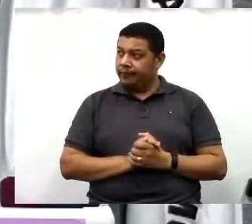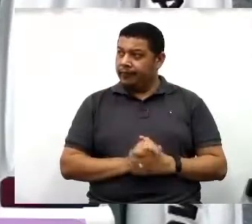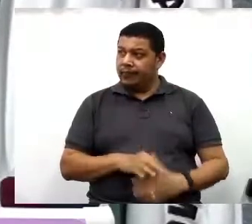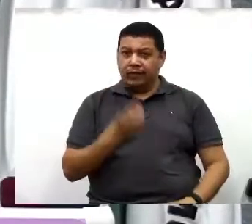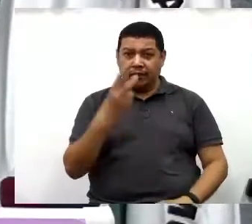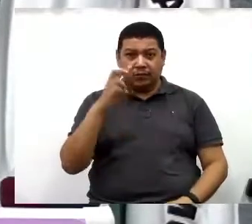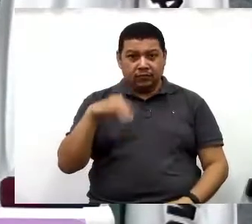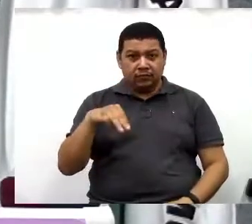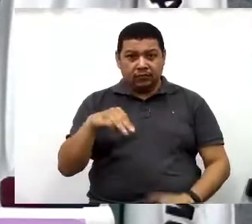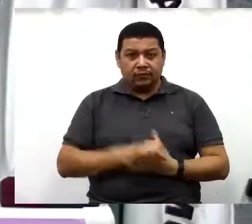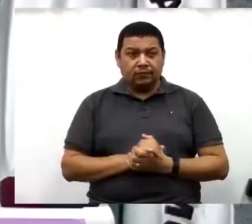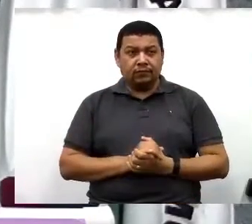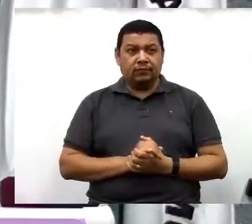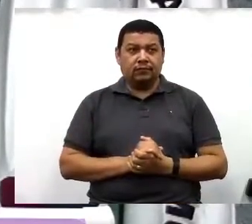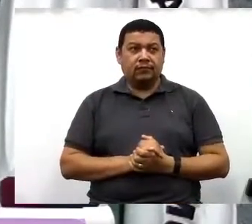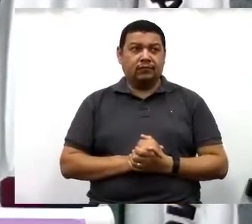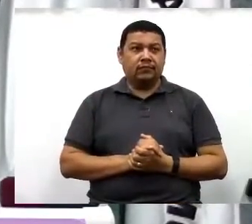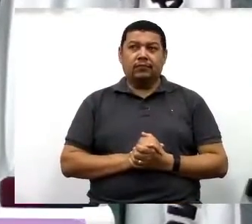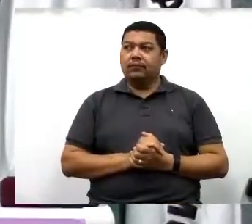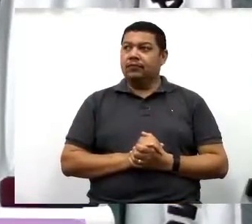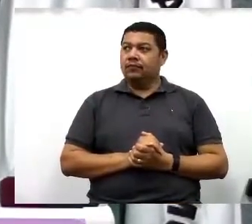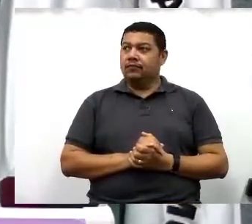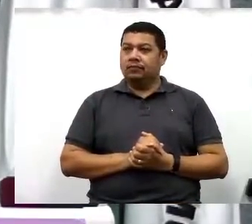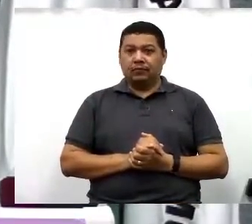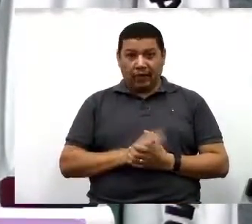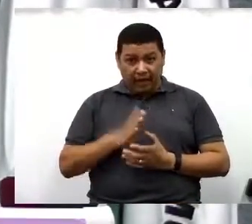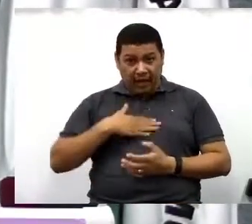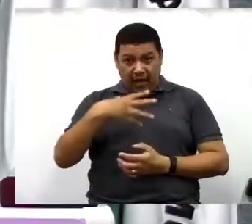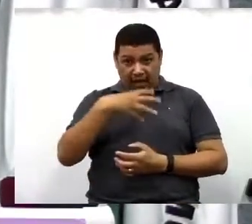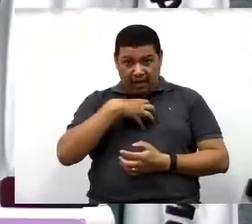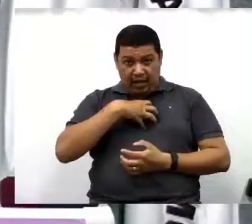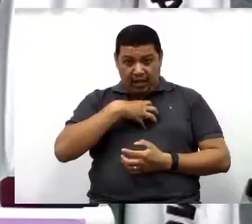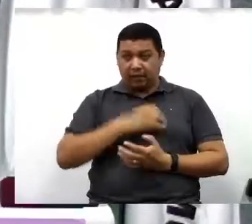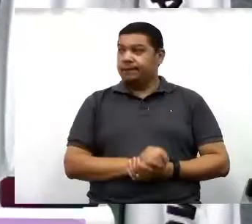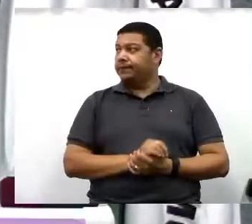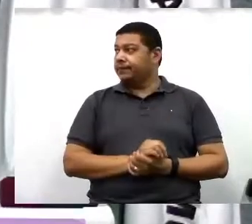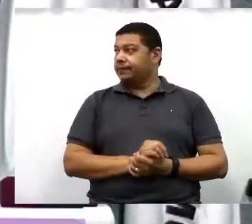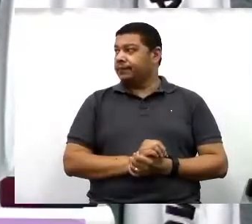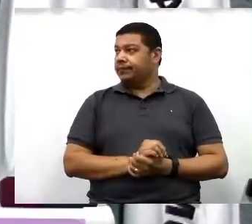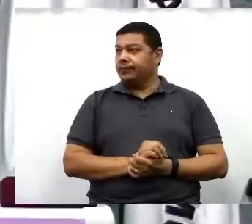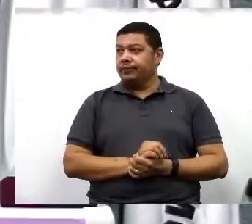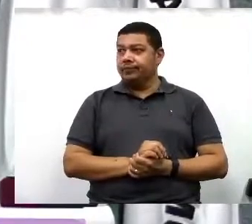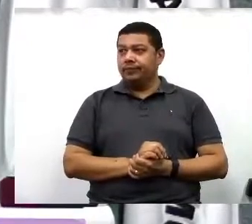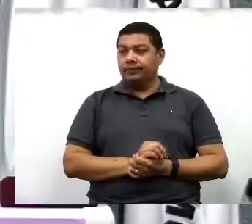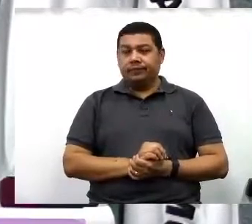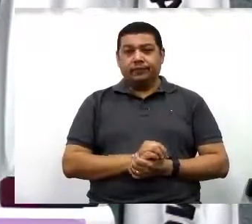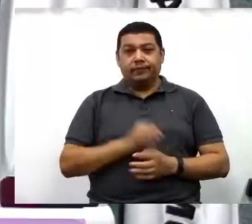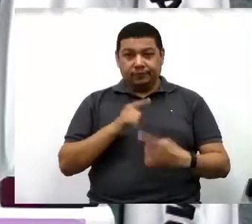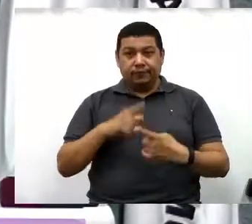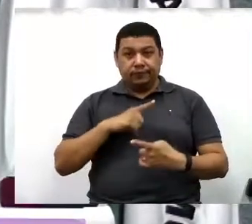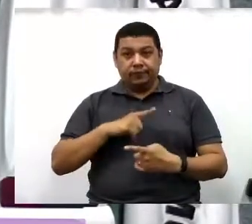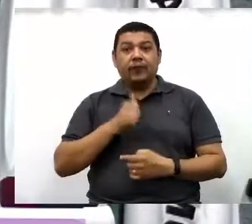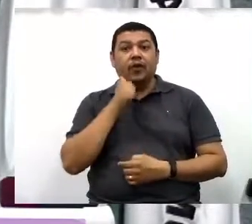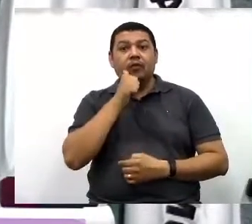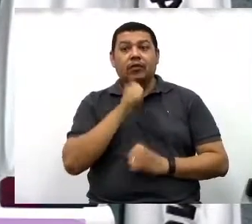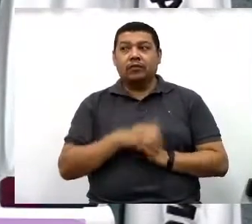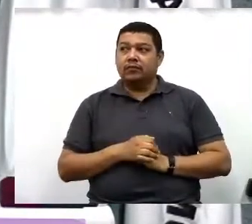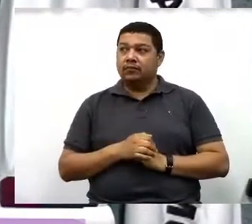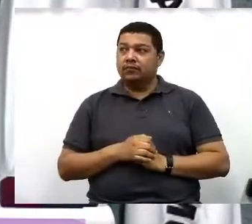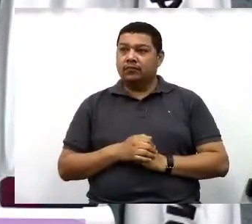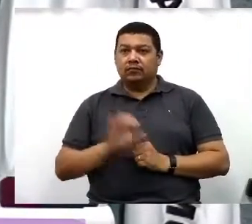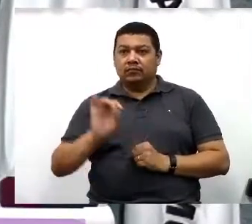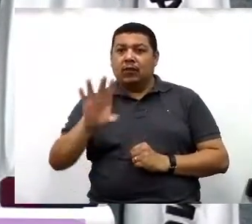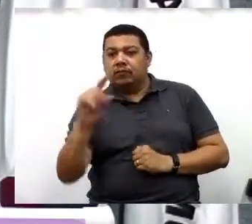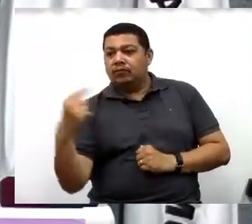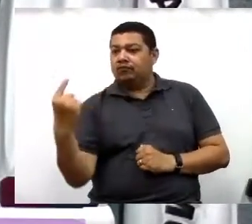finalizar. E o que mais me comoveu é quando eu deparei com uma senhora,